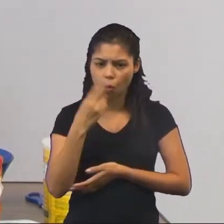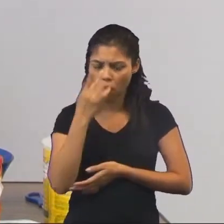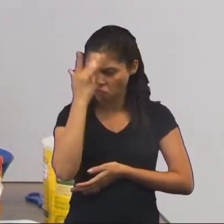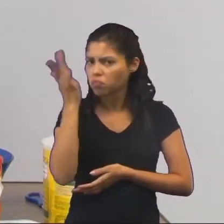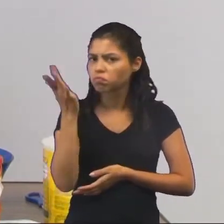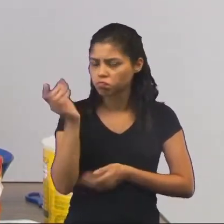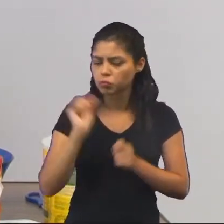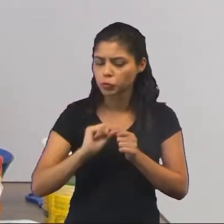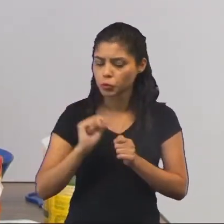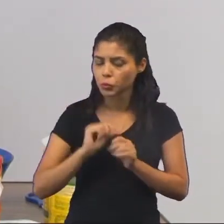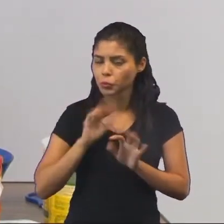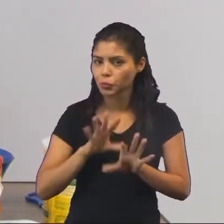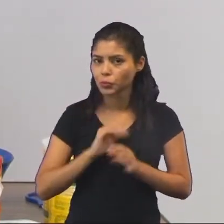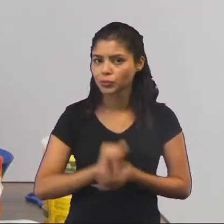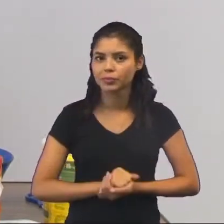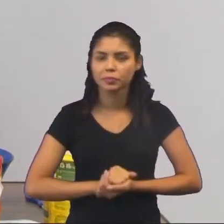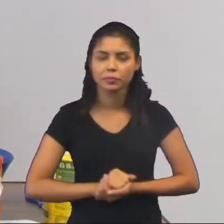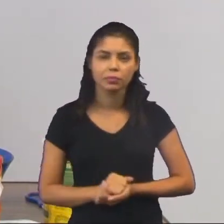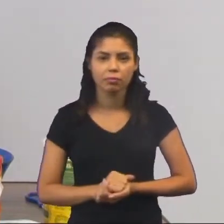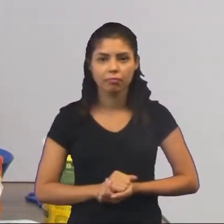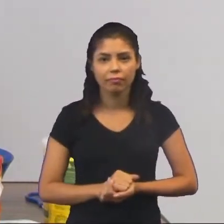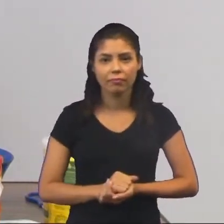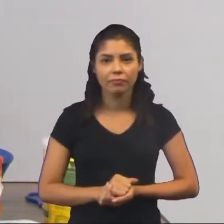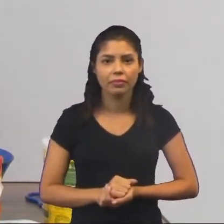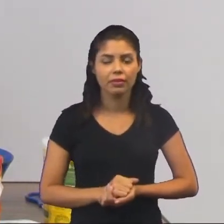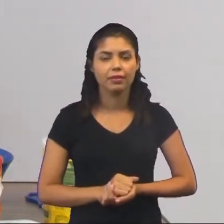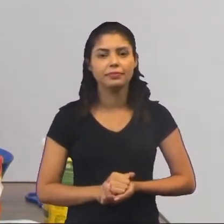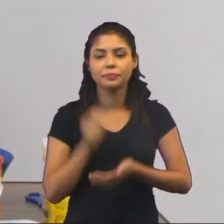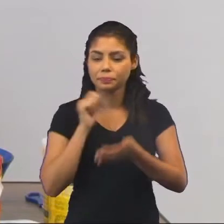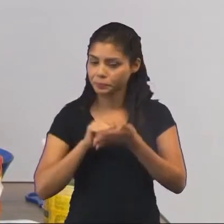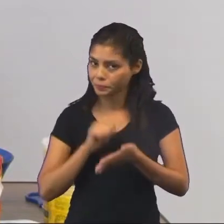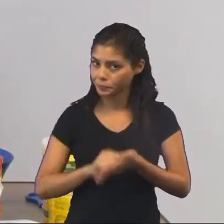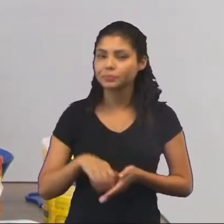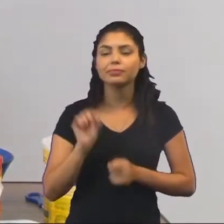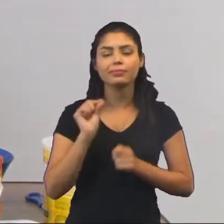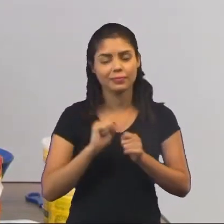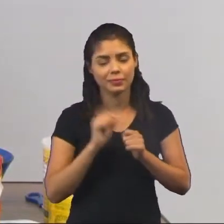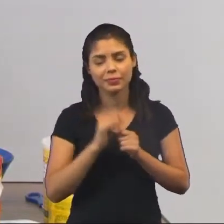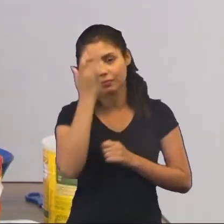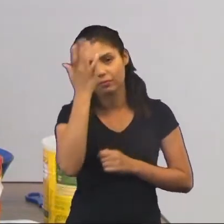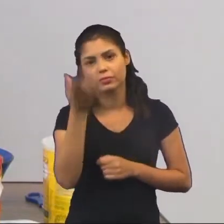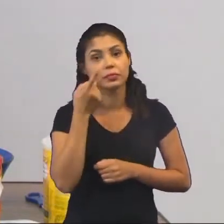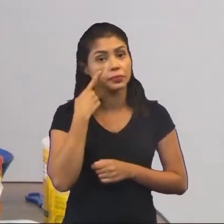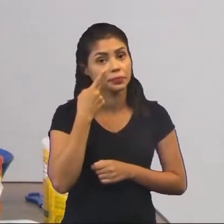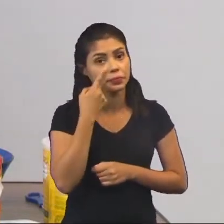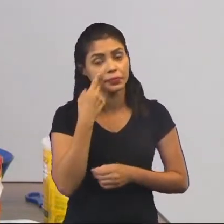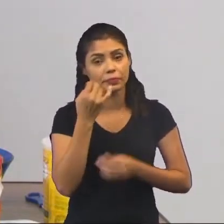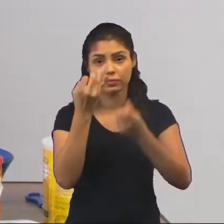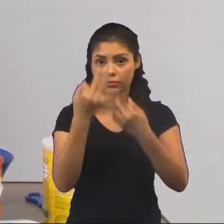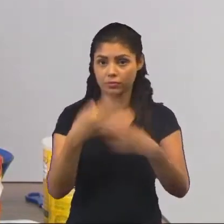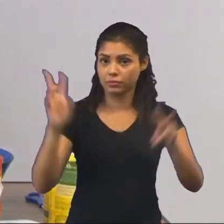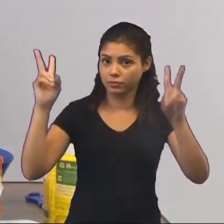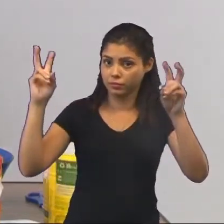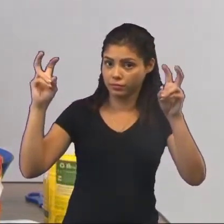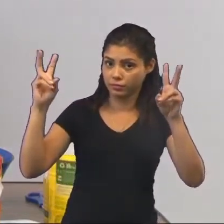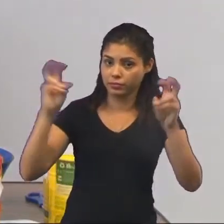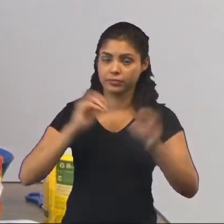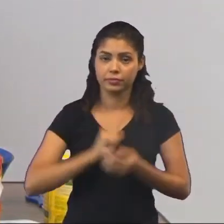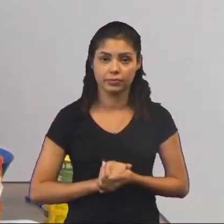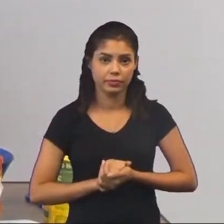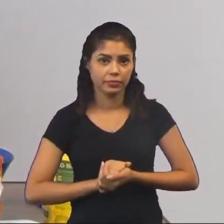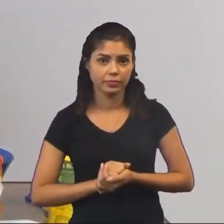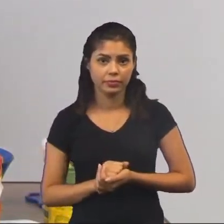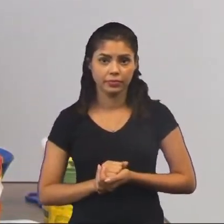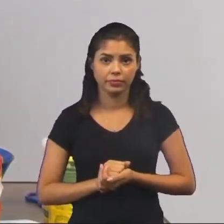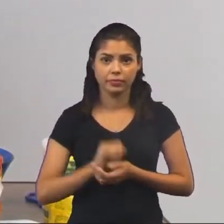é fácil de fazer? É uma receita fácil, não é mesmo? E olha o que diz no título da